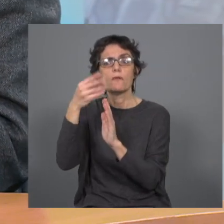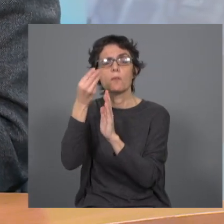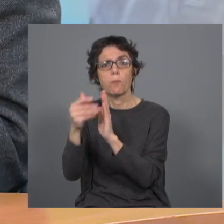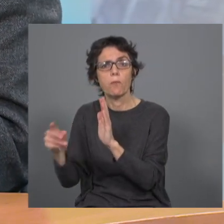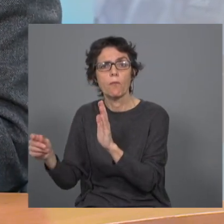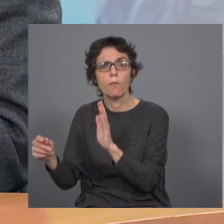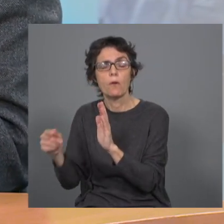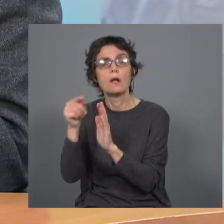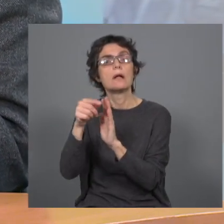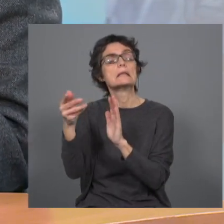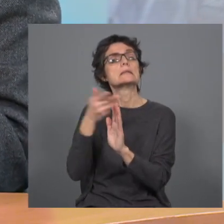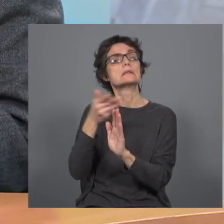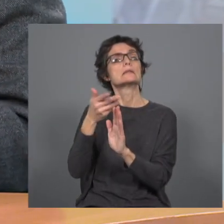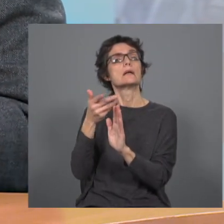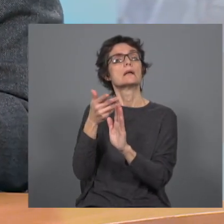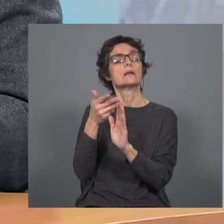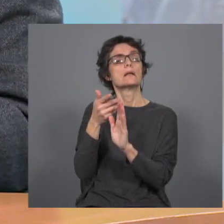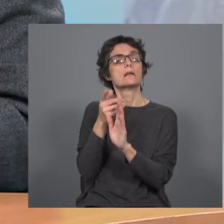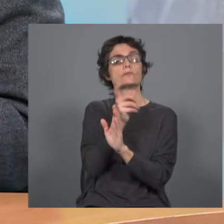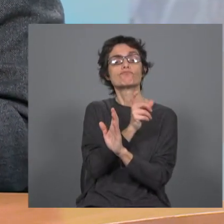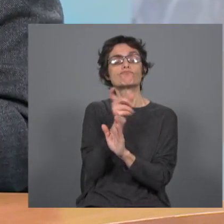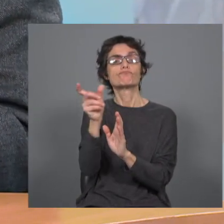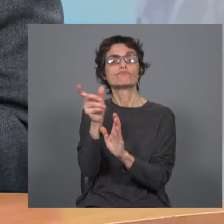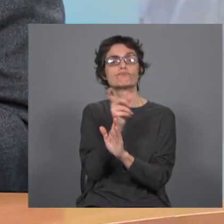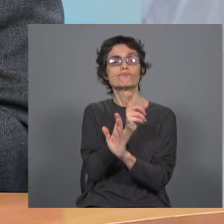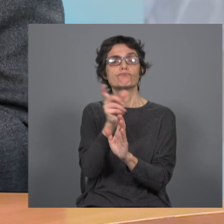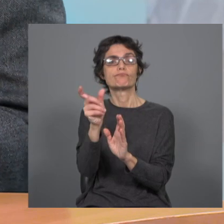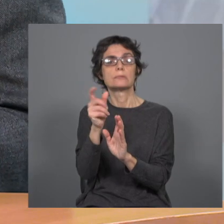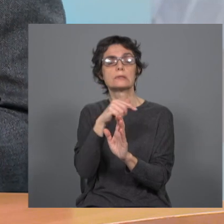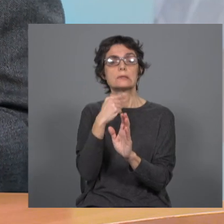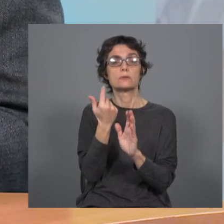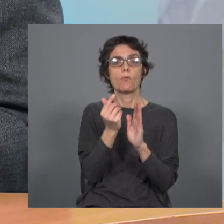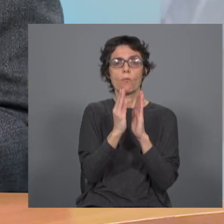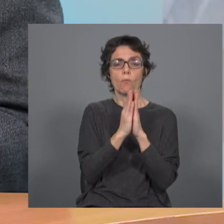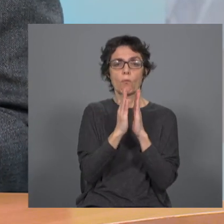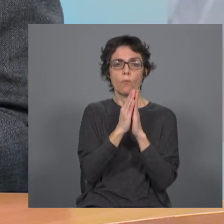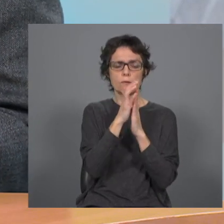que a liturgia vai resgatar ao livro do Gênesis e que vai, de alguma maneira,